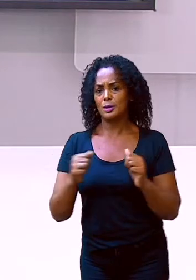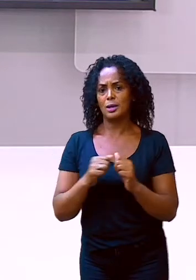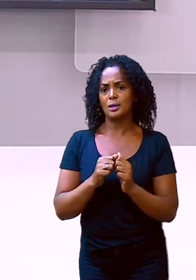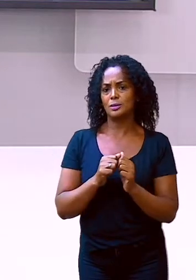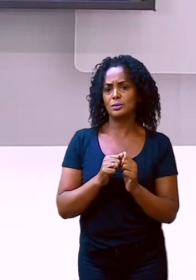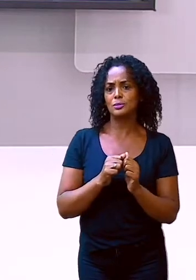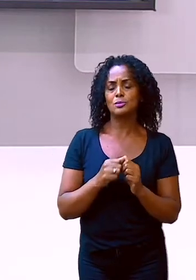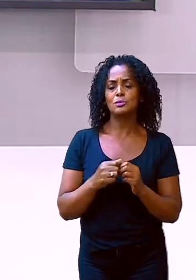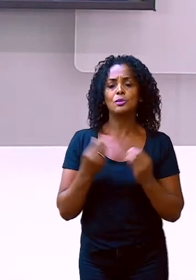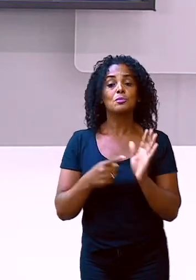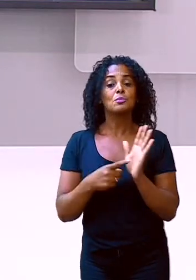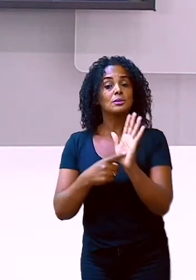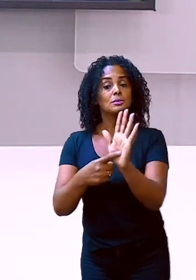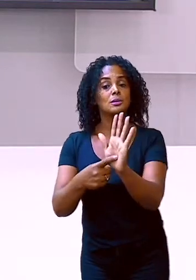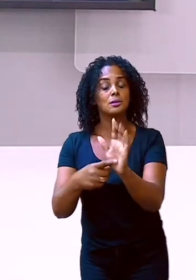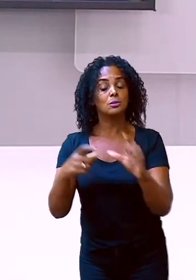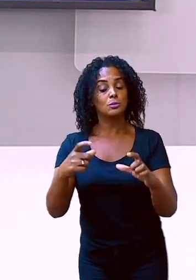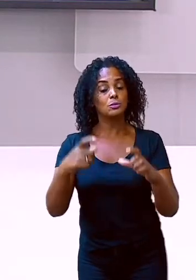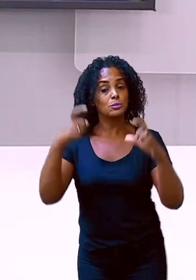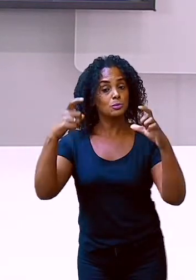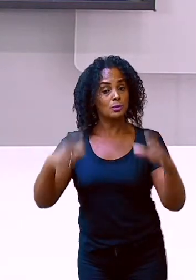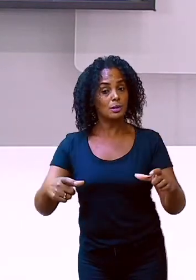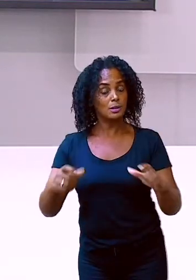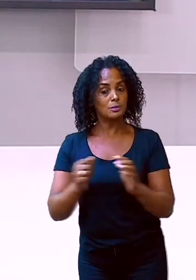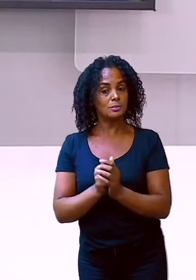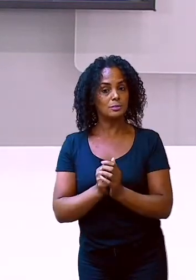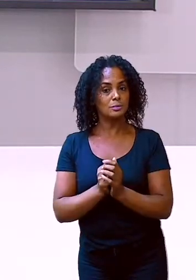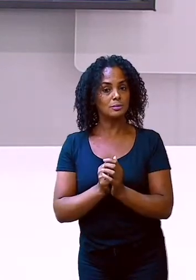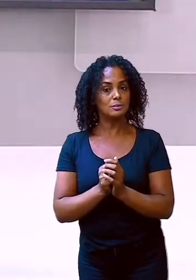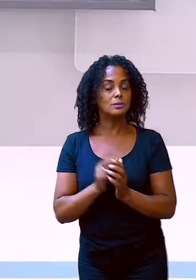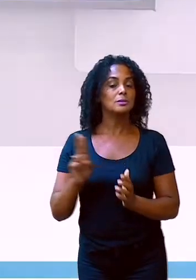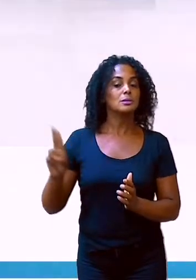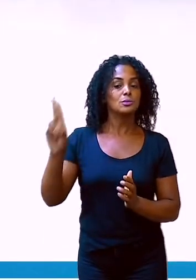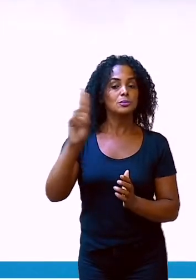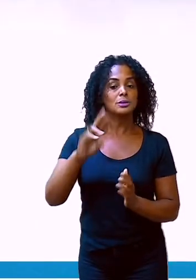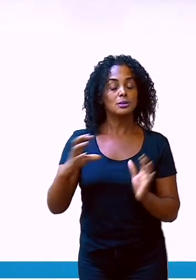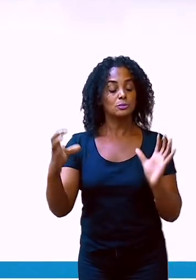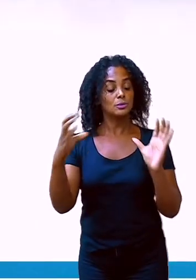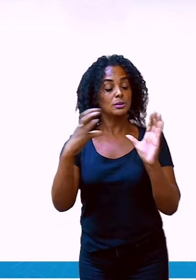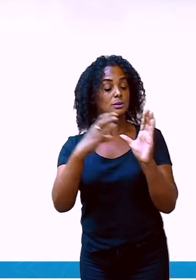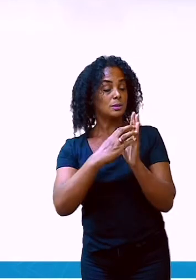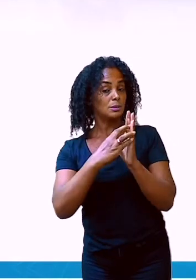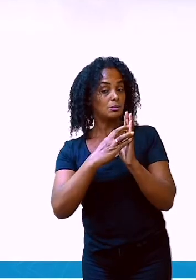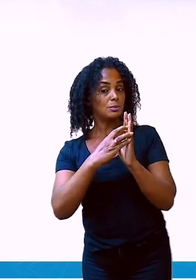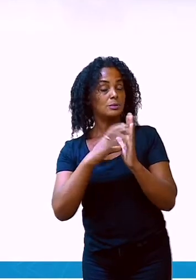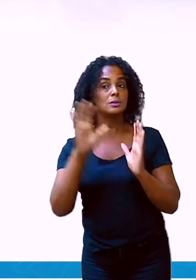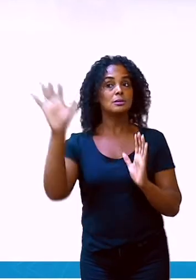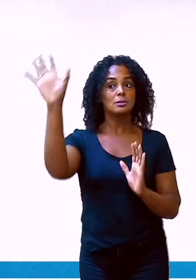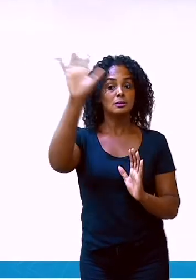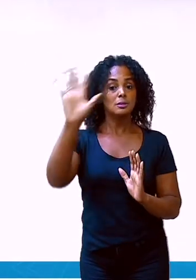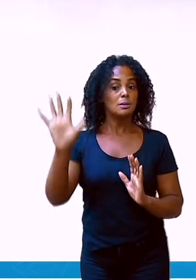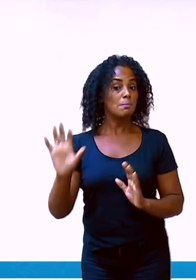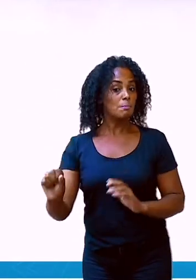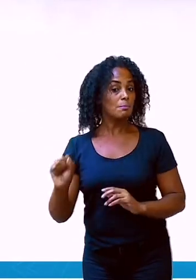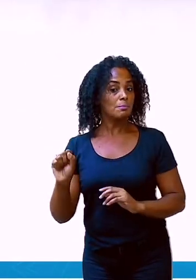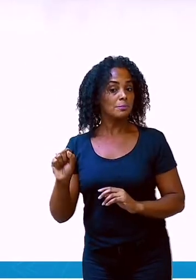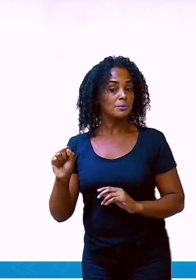lugares. Uma das formas é usando símbolos e mapas para construir.